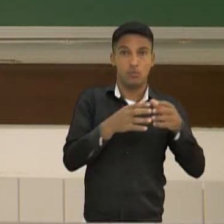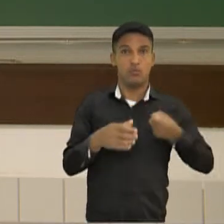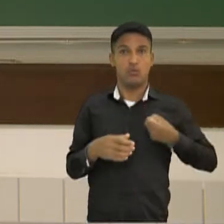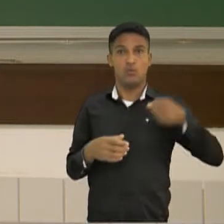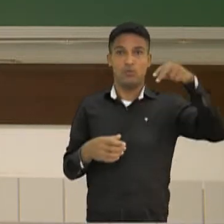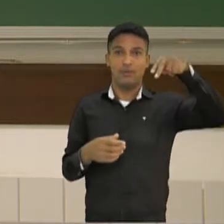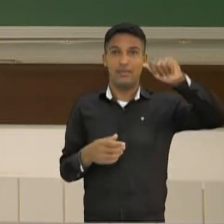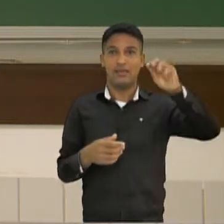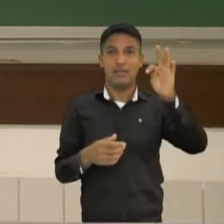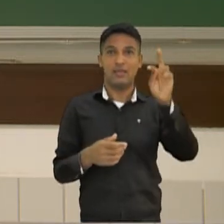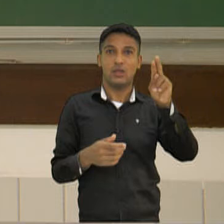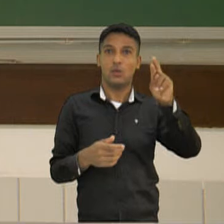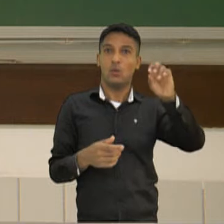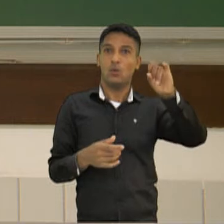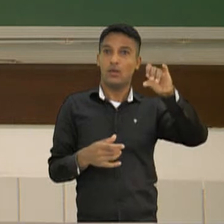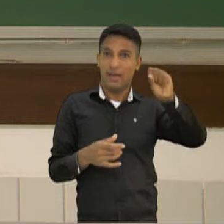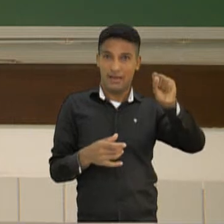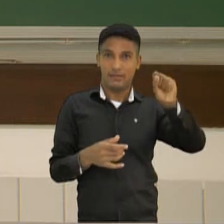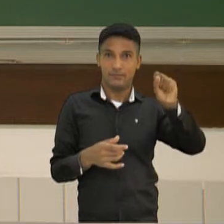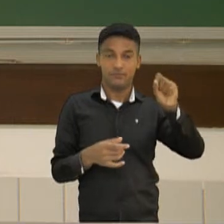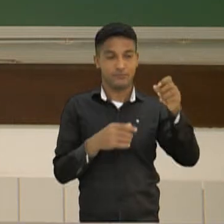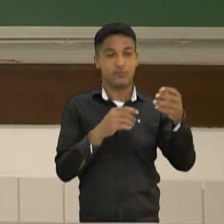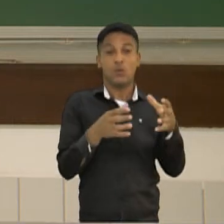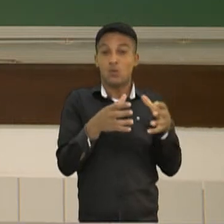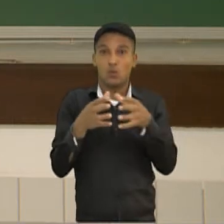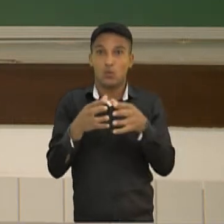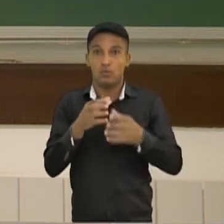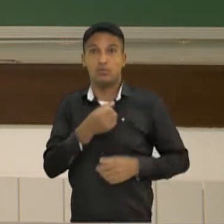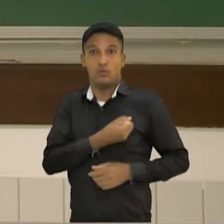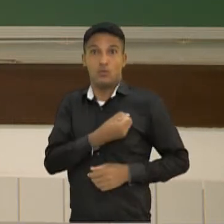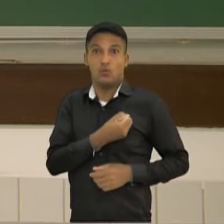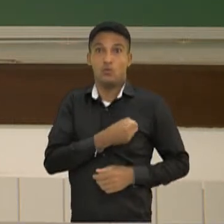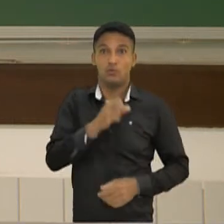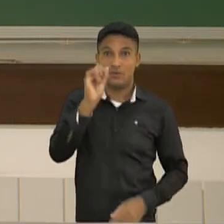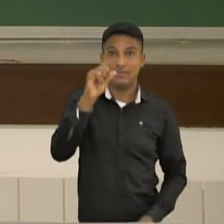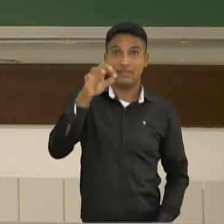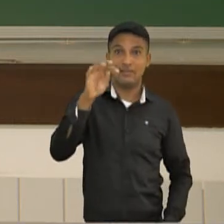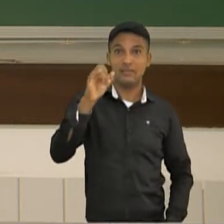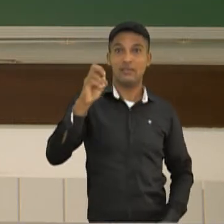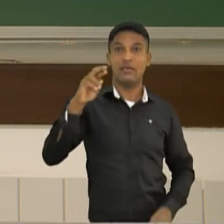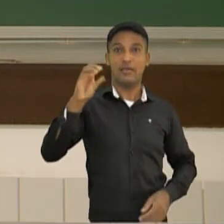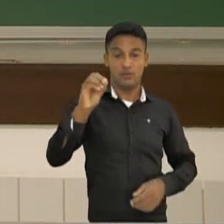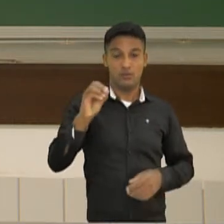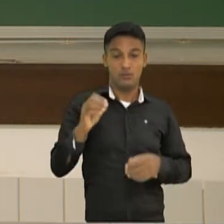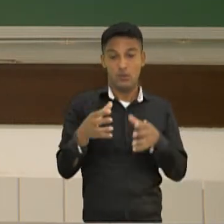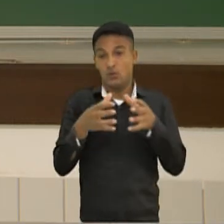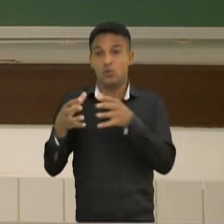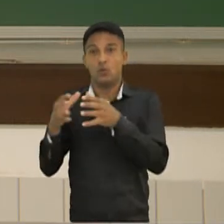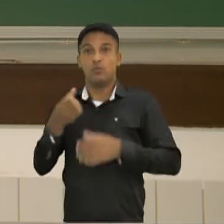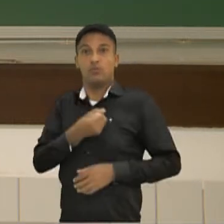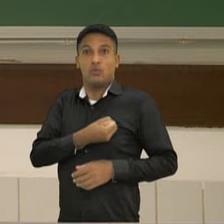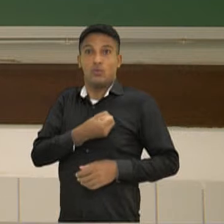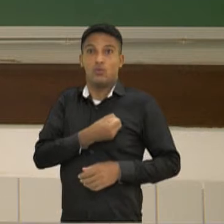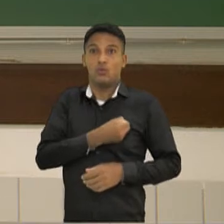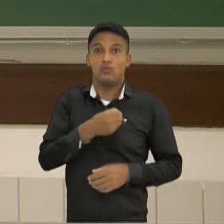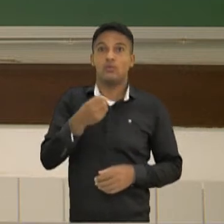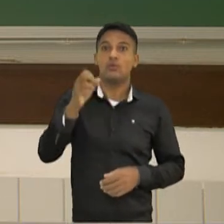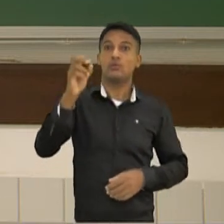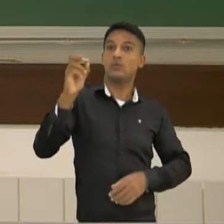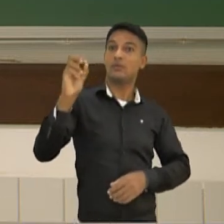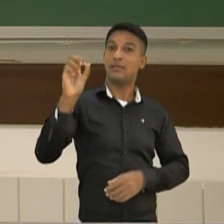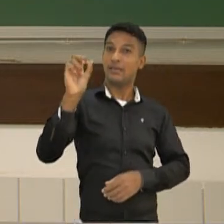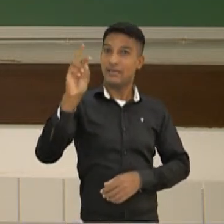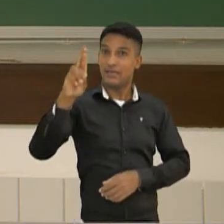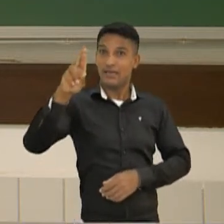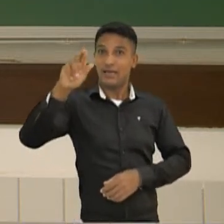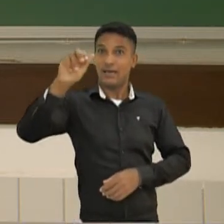números inteiros, dos racionais, dos irracionais, e esse combo todo forma o